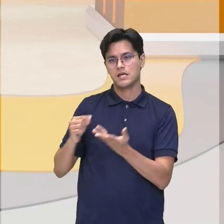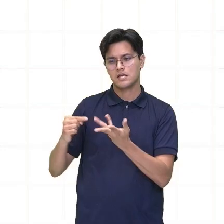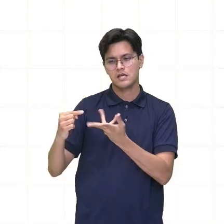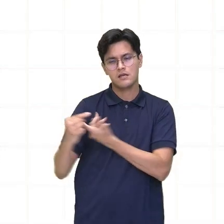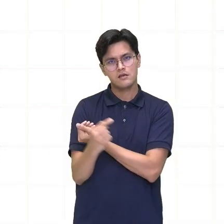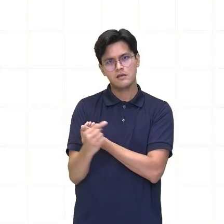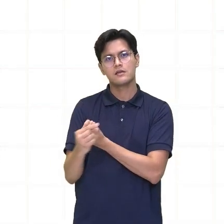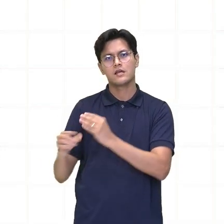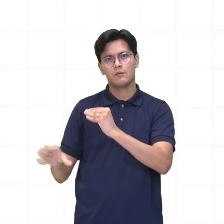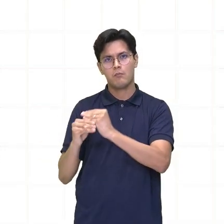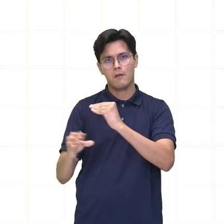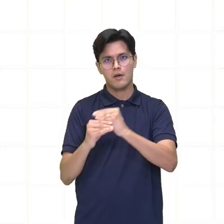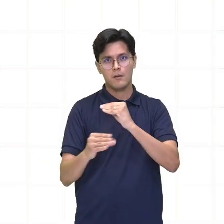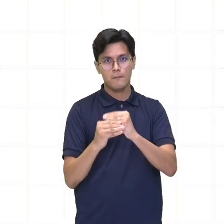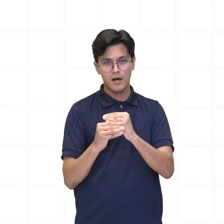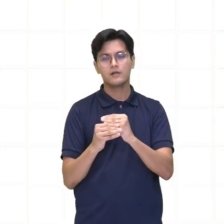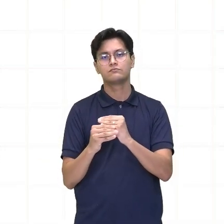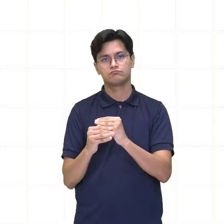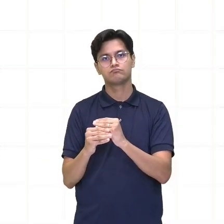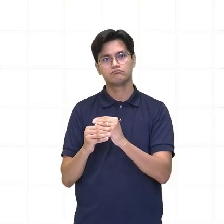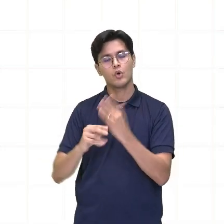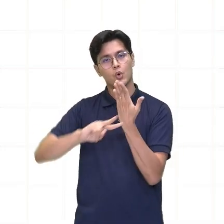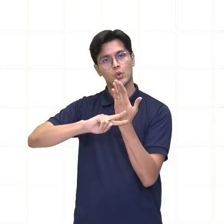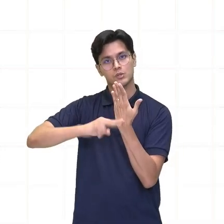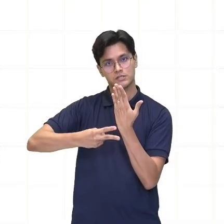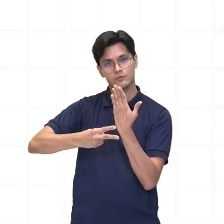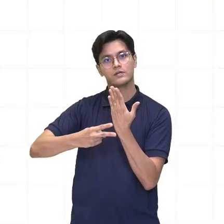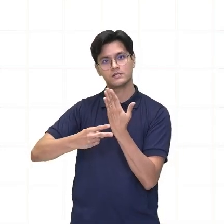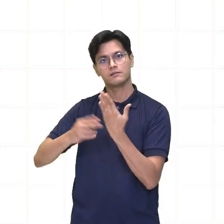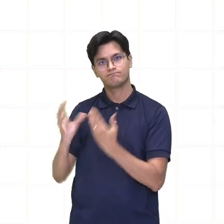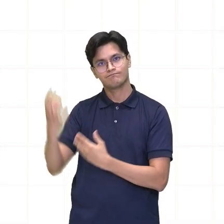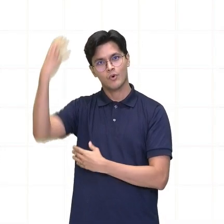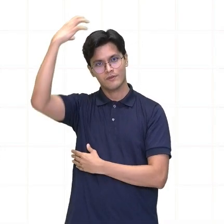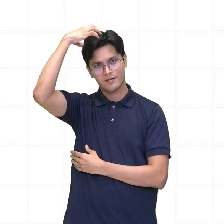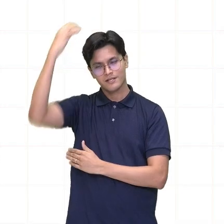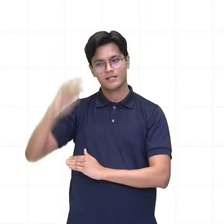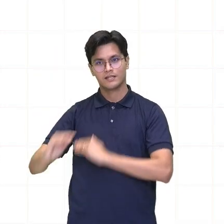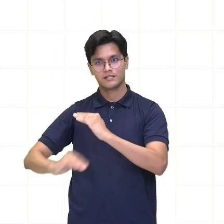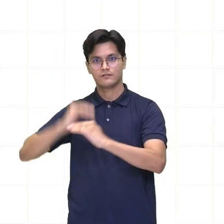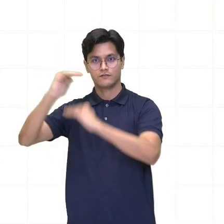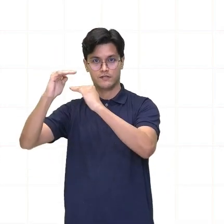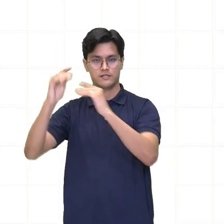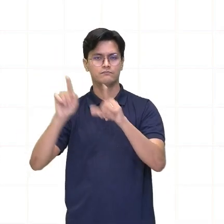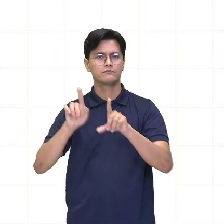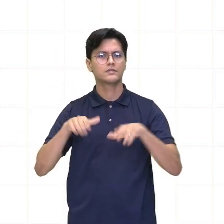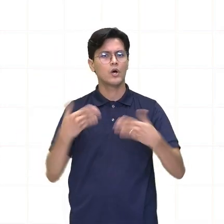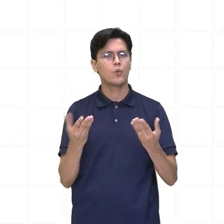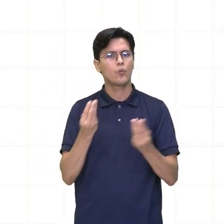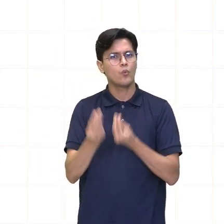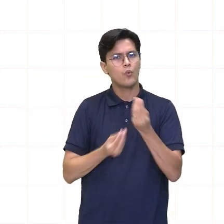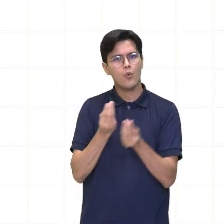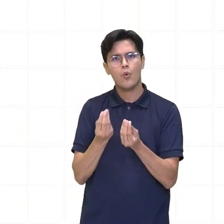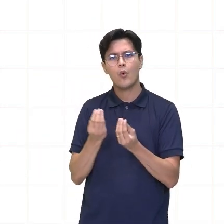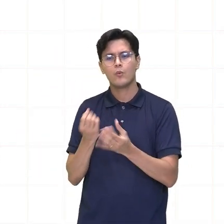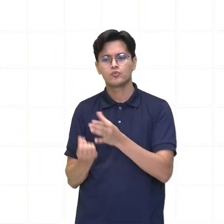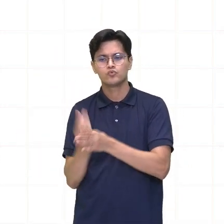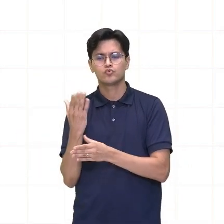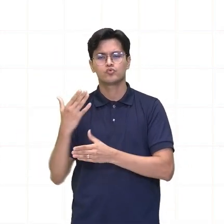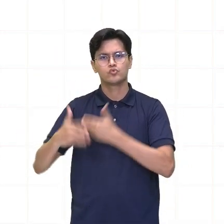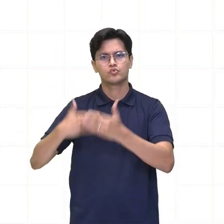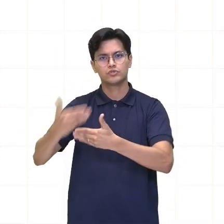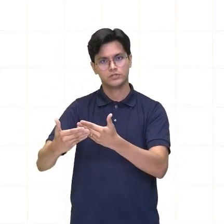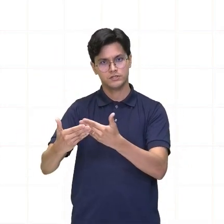comigo. Formação das monarquias. Vamos verificar o interesse dos nobres e burgueses. Como